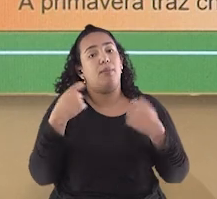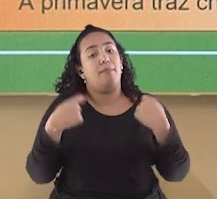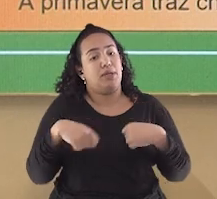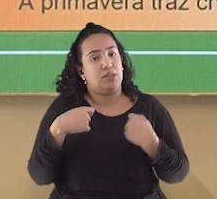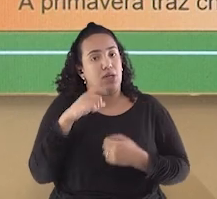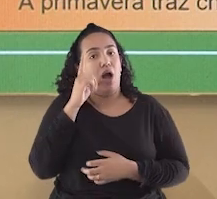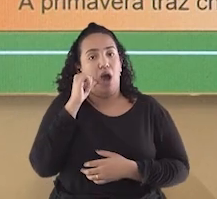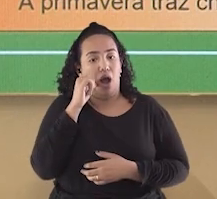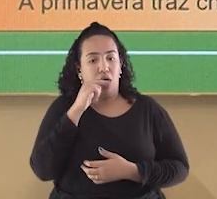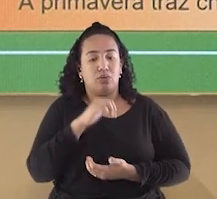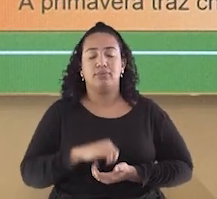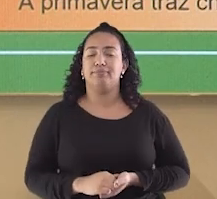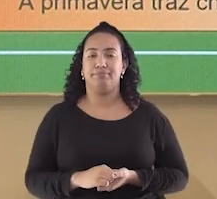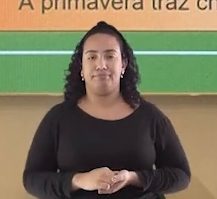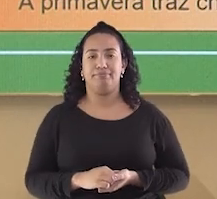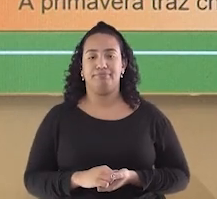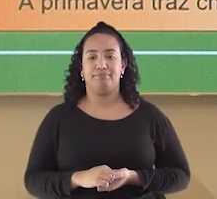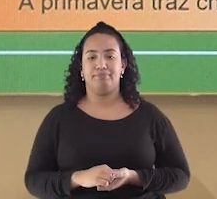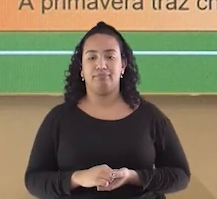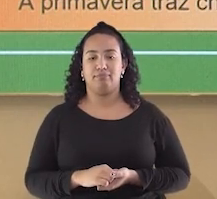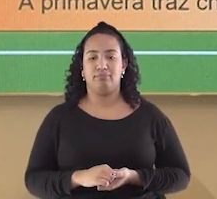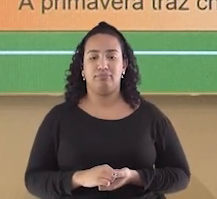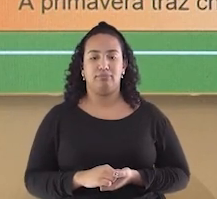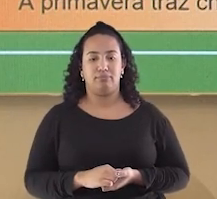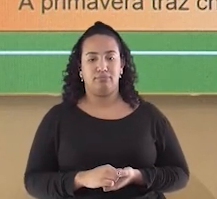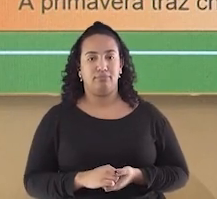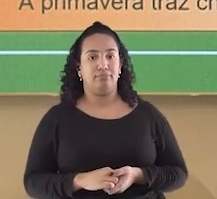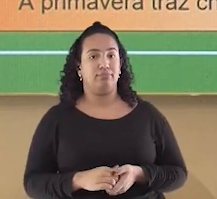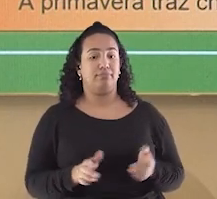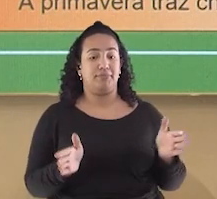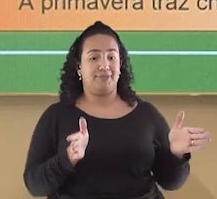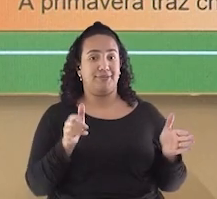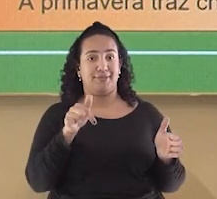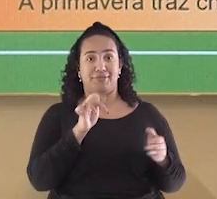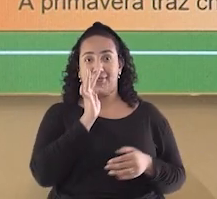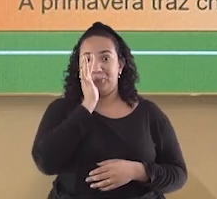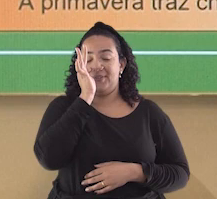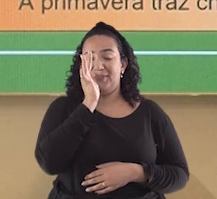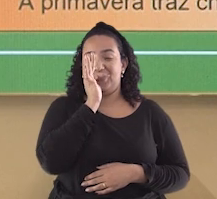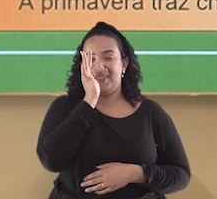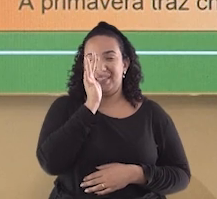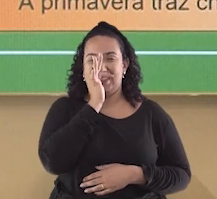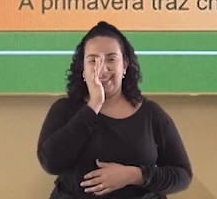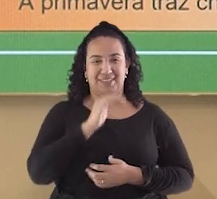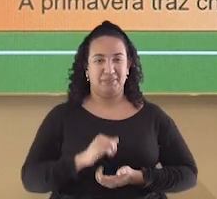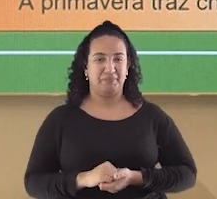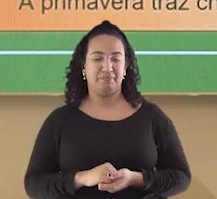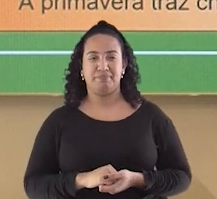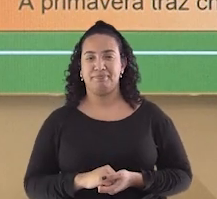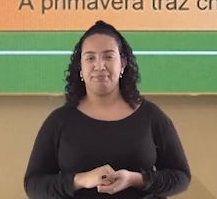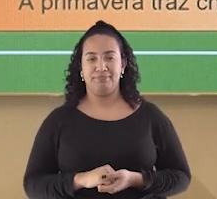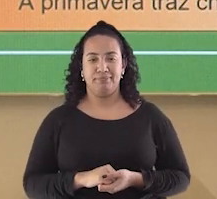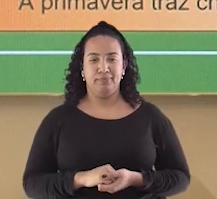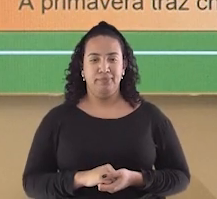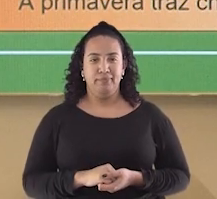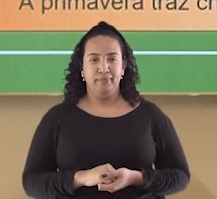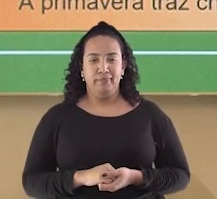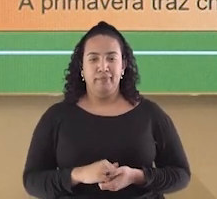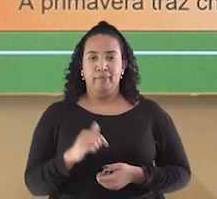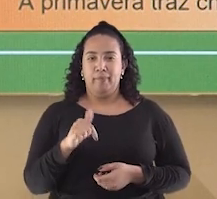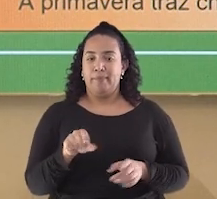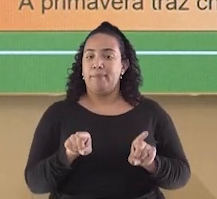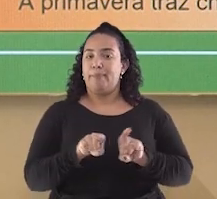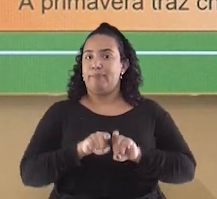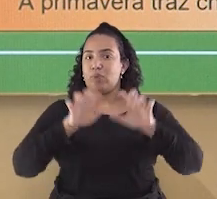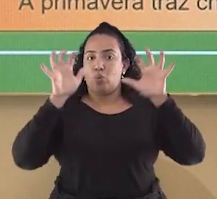mudança de estação seca para uma úmida. também traz aumento de temperatura que se eleva ao longo